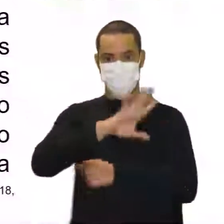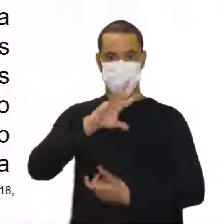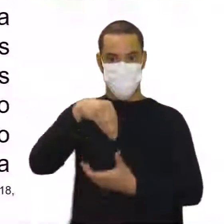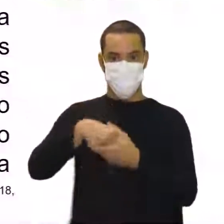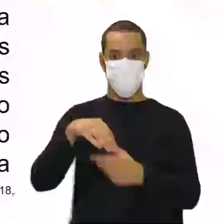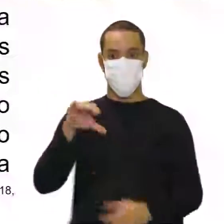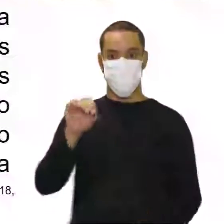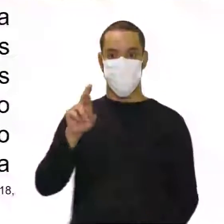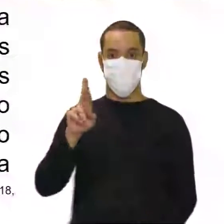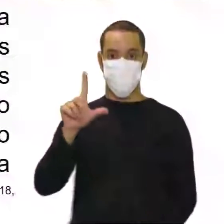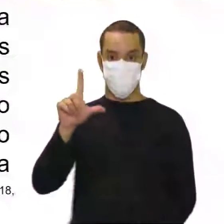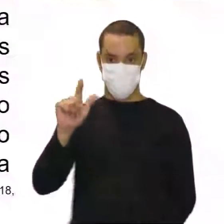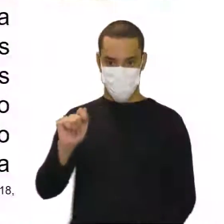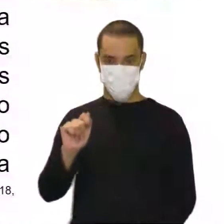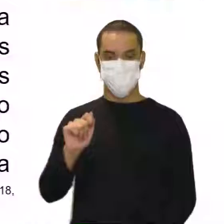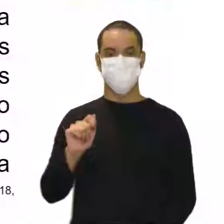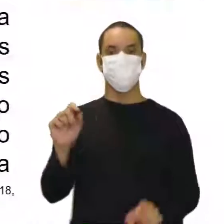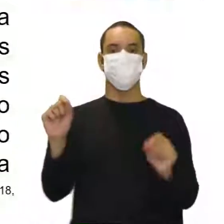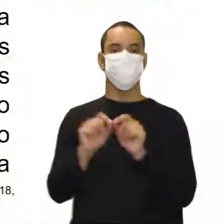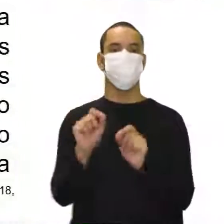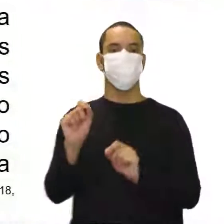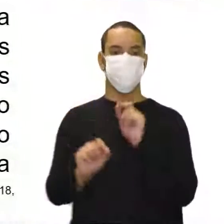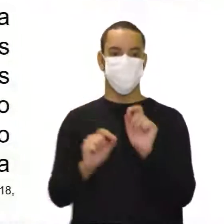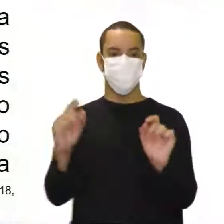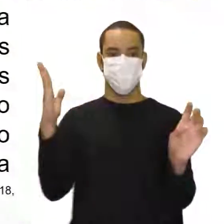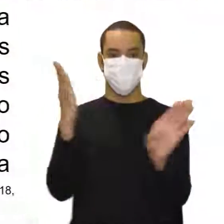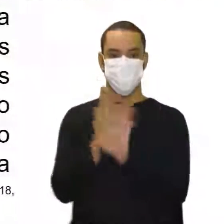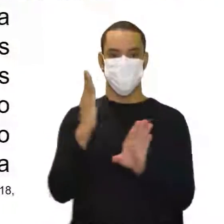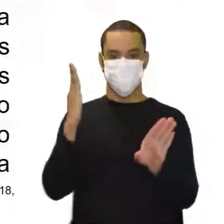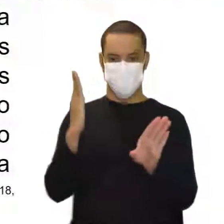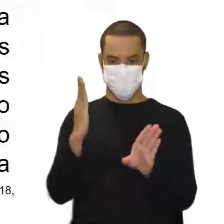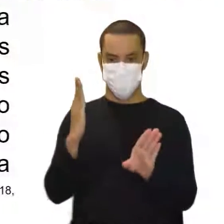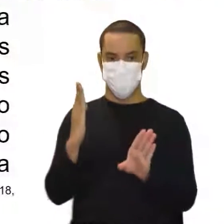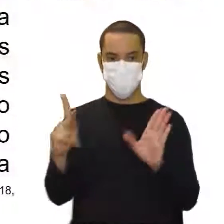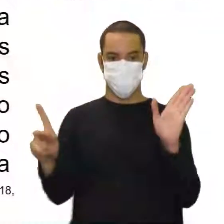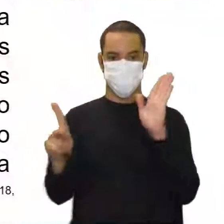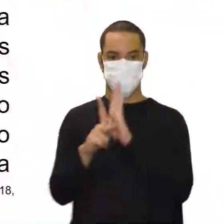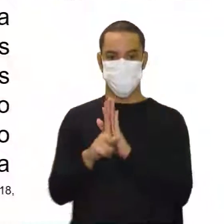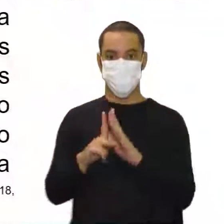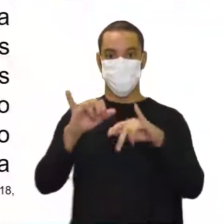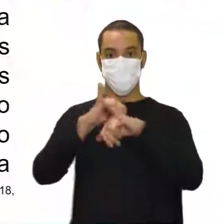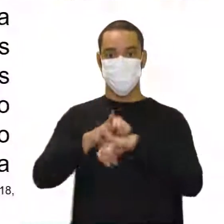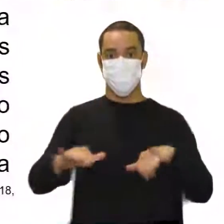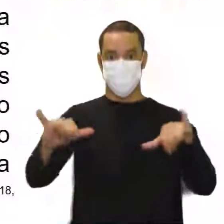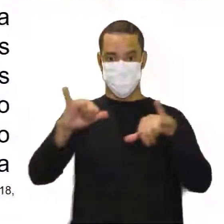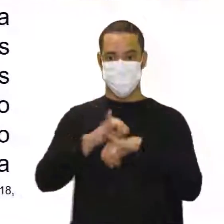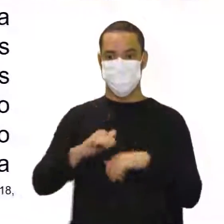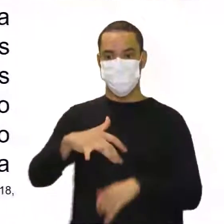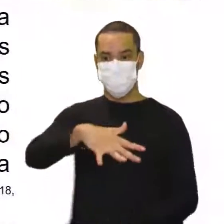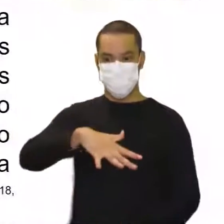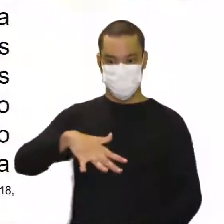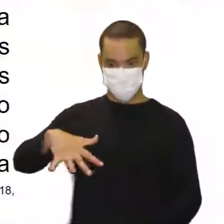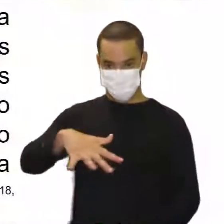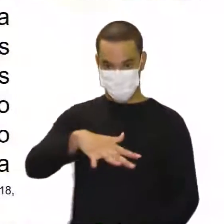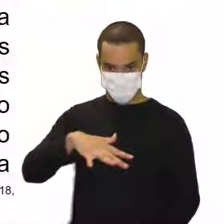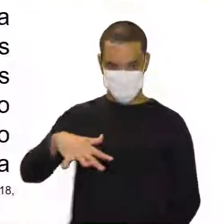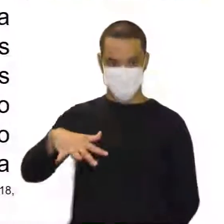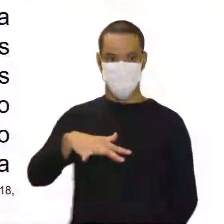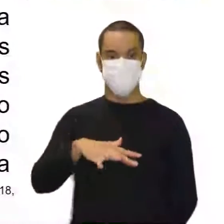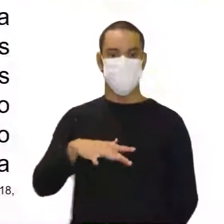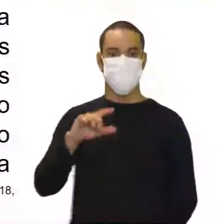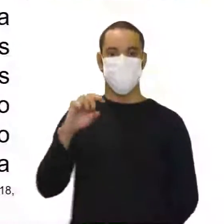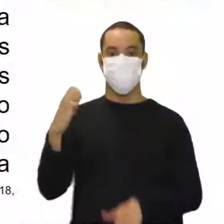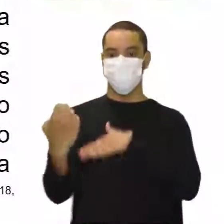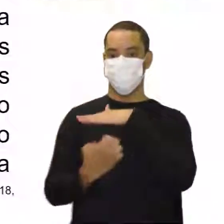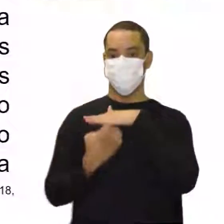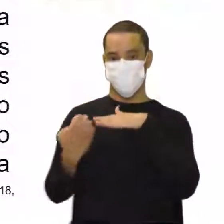Grande, vai instalar através da concessionária de publicidade em espaços públicos a